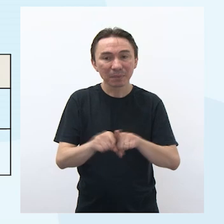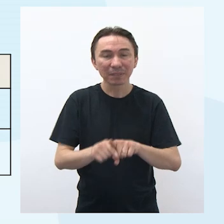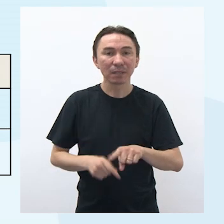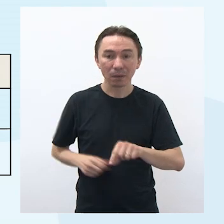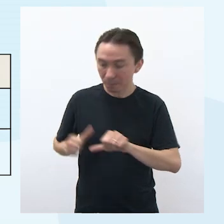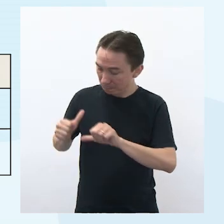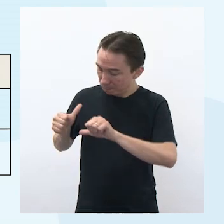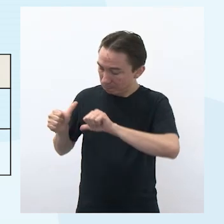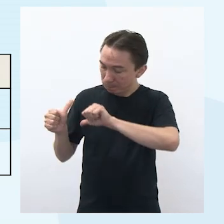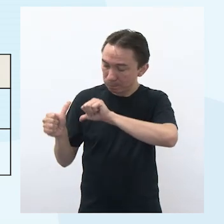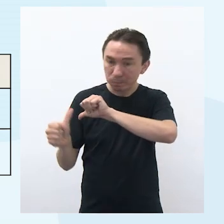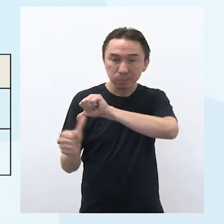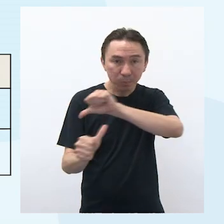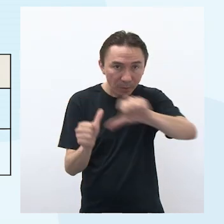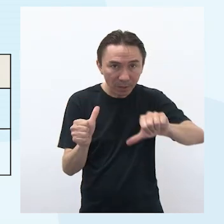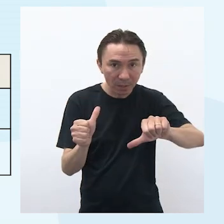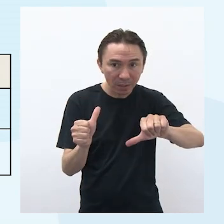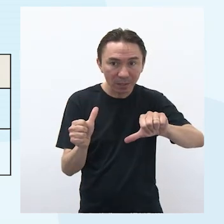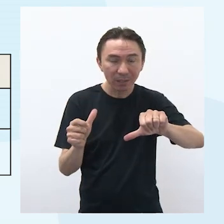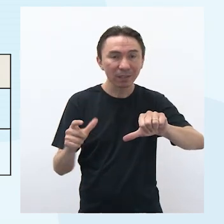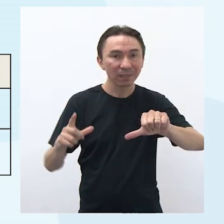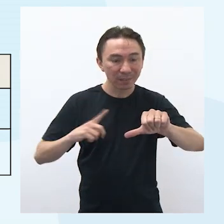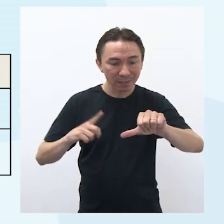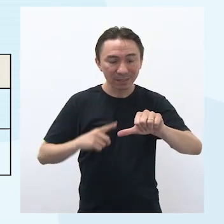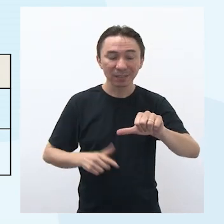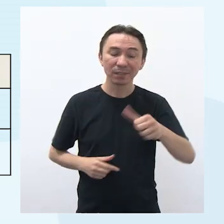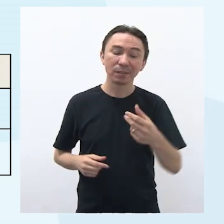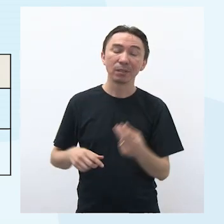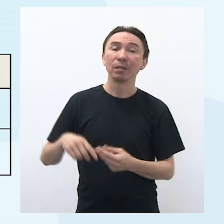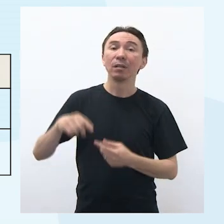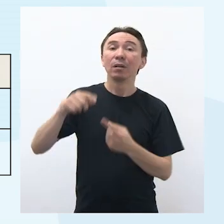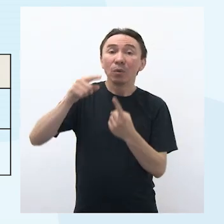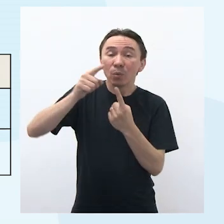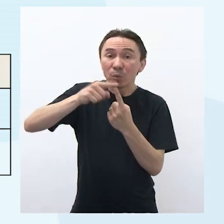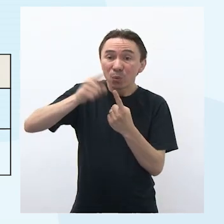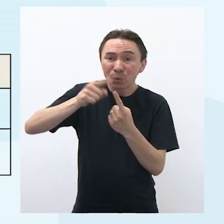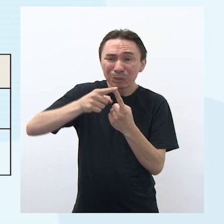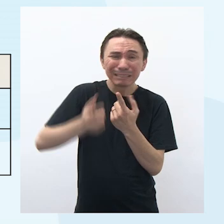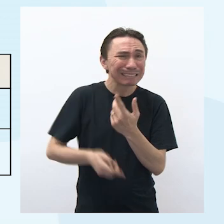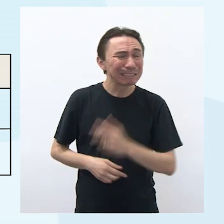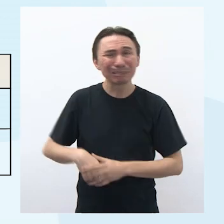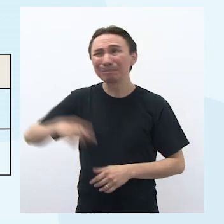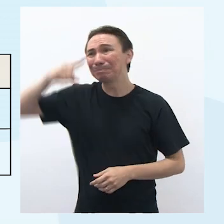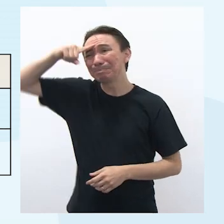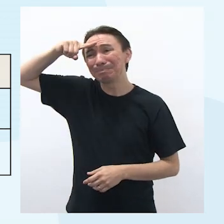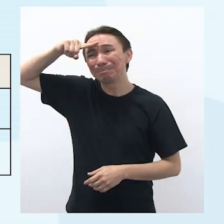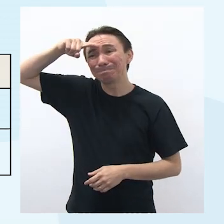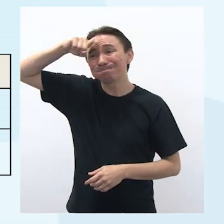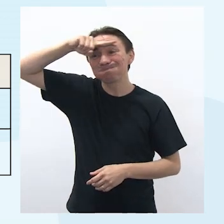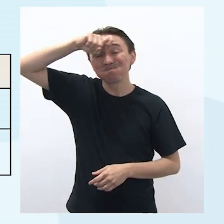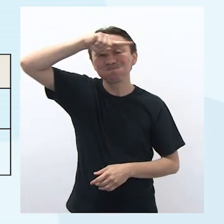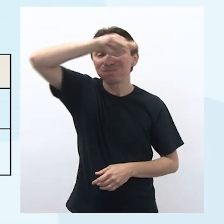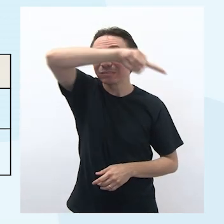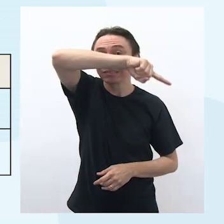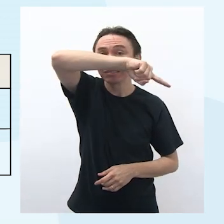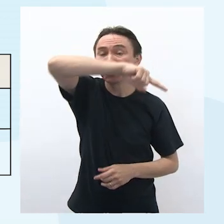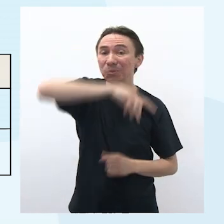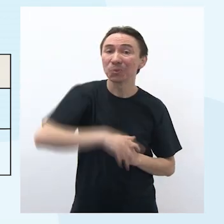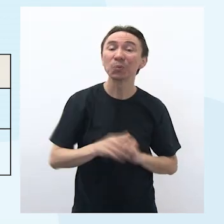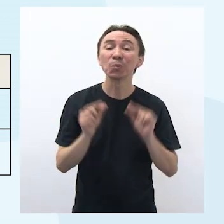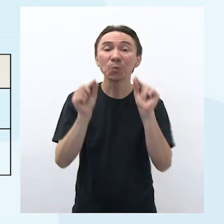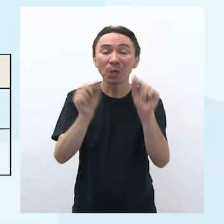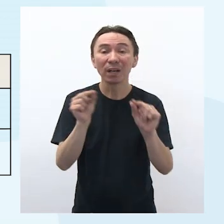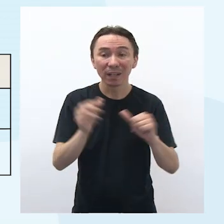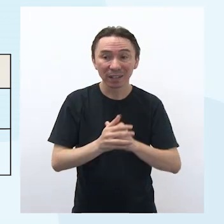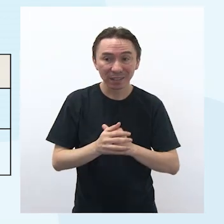gente vai trazer pelo menos um desafio que essa transformação trouxe para a minha vida.